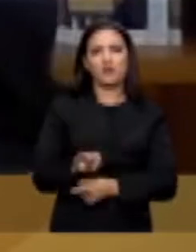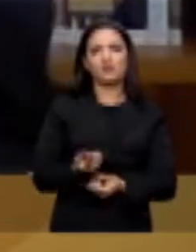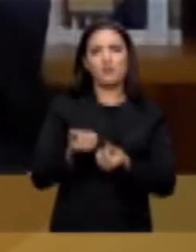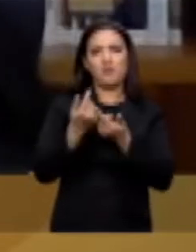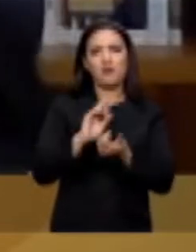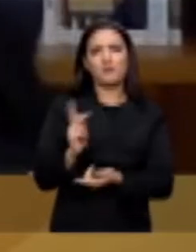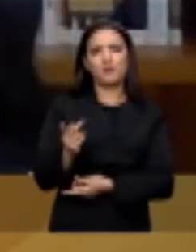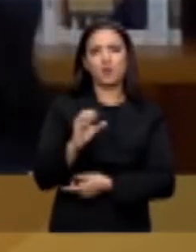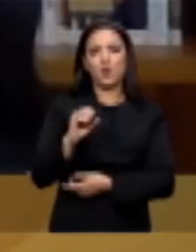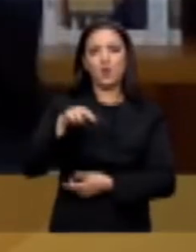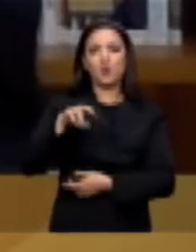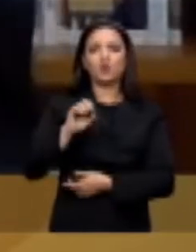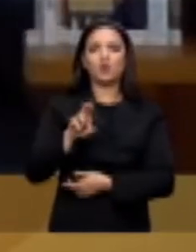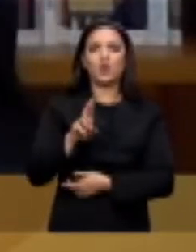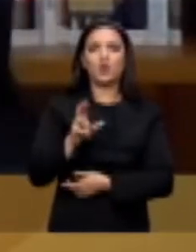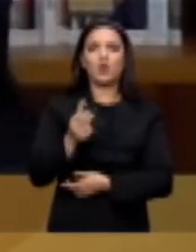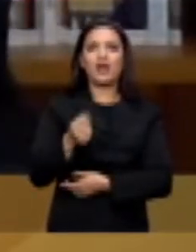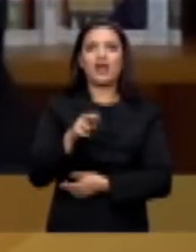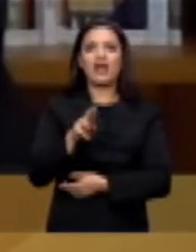pelo esforço